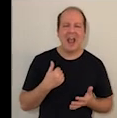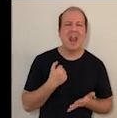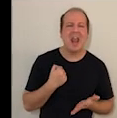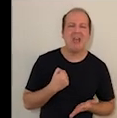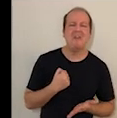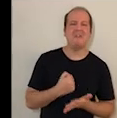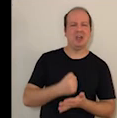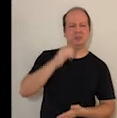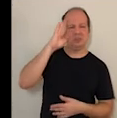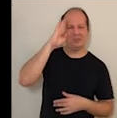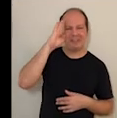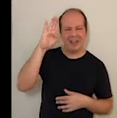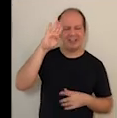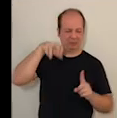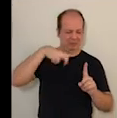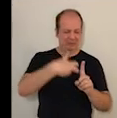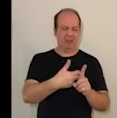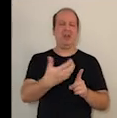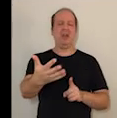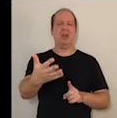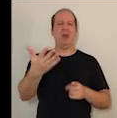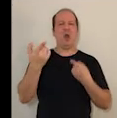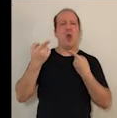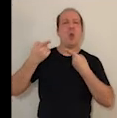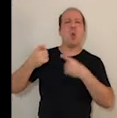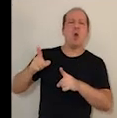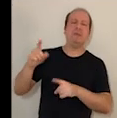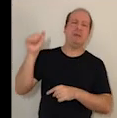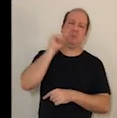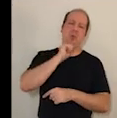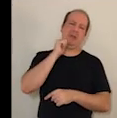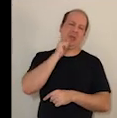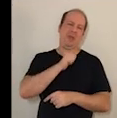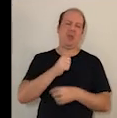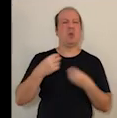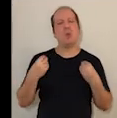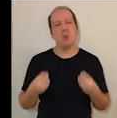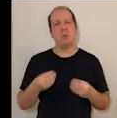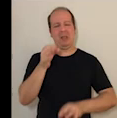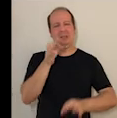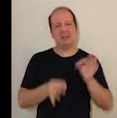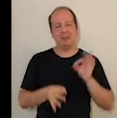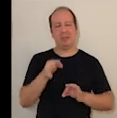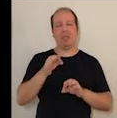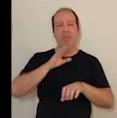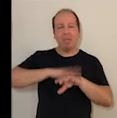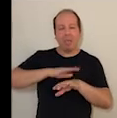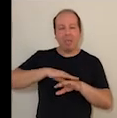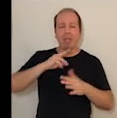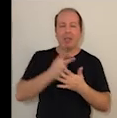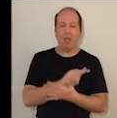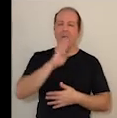Levar um soldado ao Pelourinho, atentar contra a honra de uma mulher, ludibriar este tribunal.